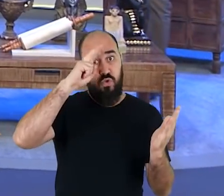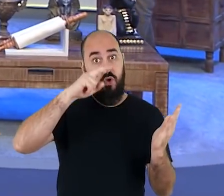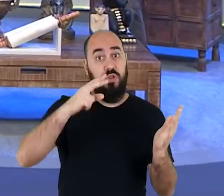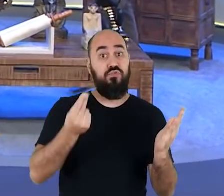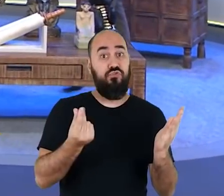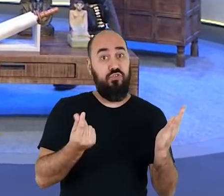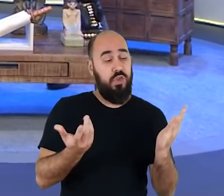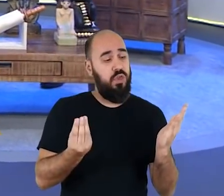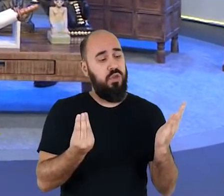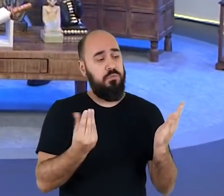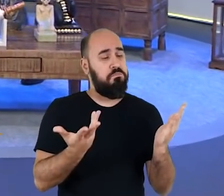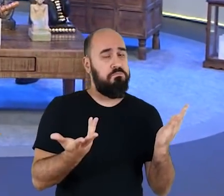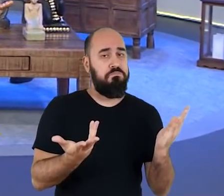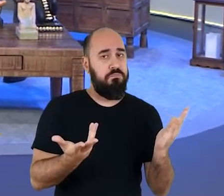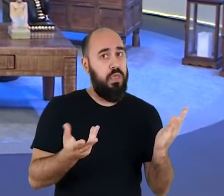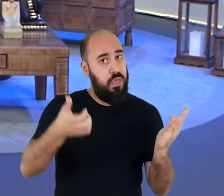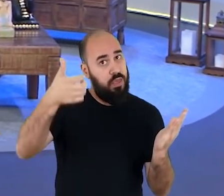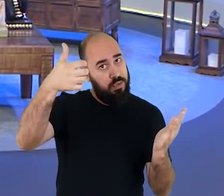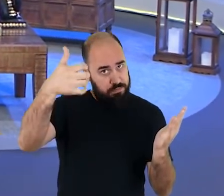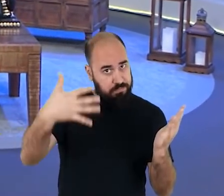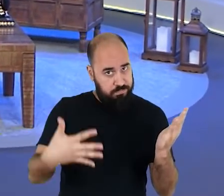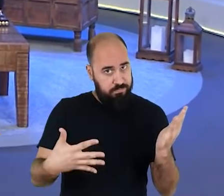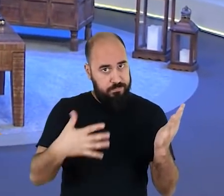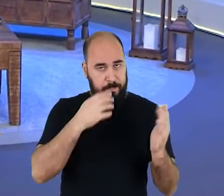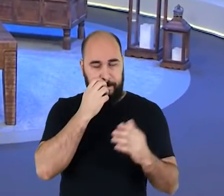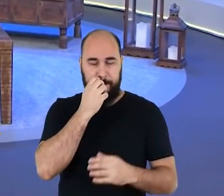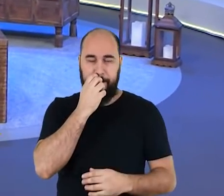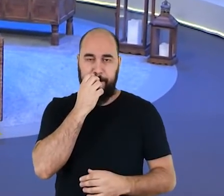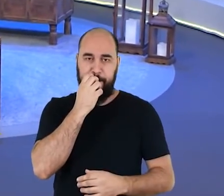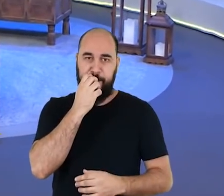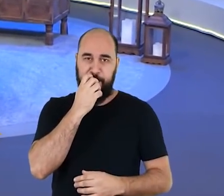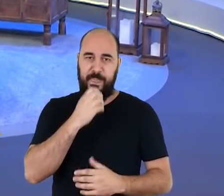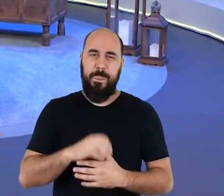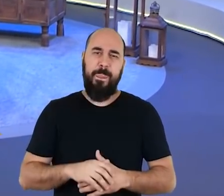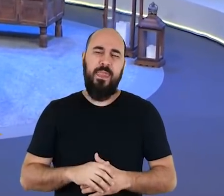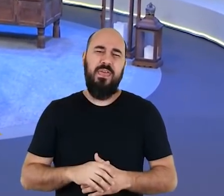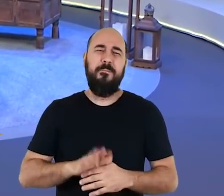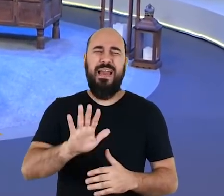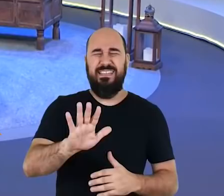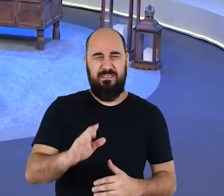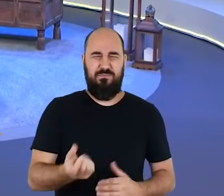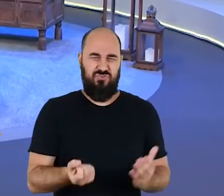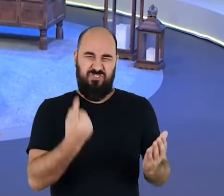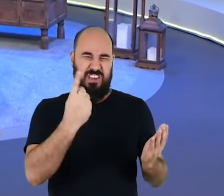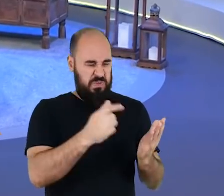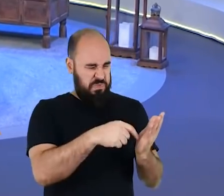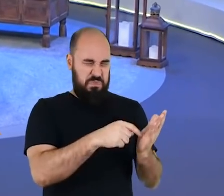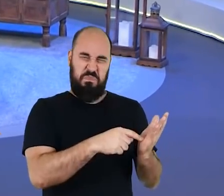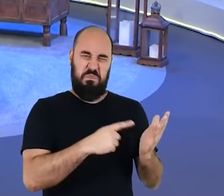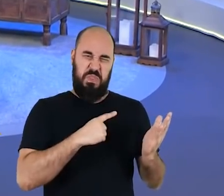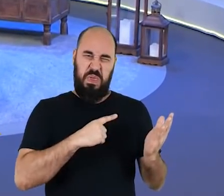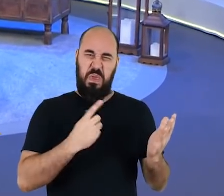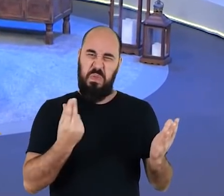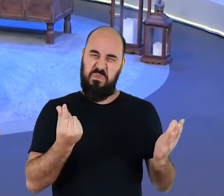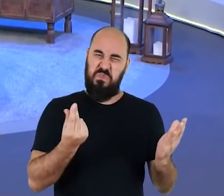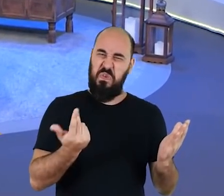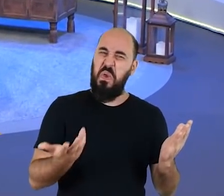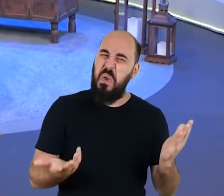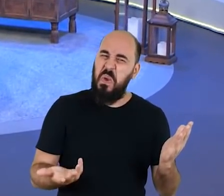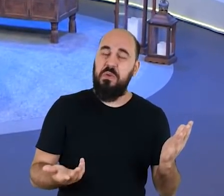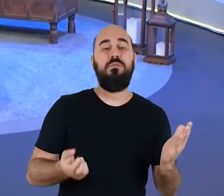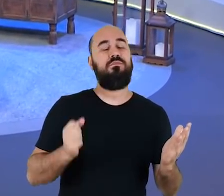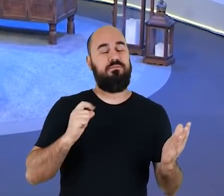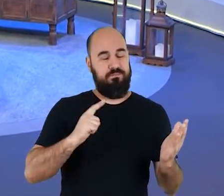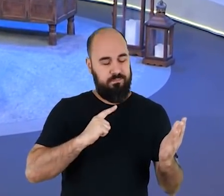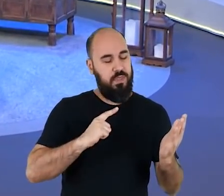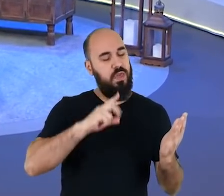verdade, pode até ser um pouco estranho falar que a Bíblia menciona tantas vezes o dinheiro, mas pode ter certeza, ele nos